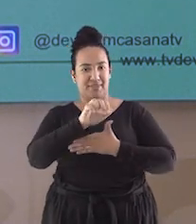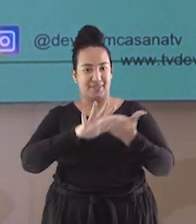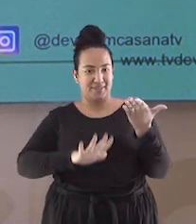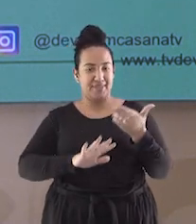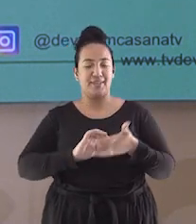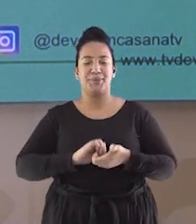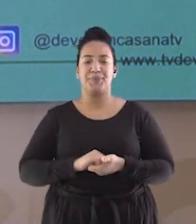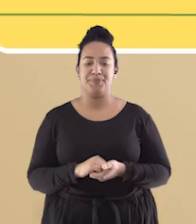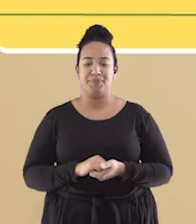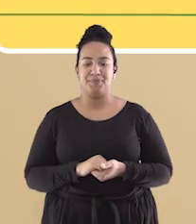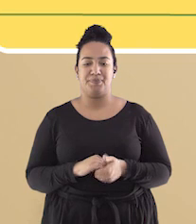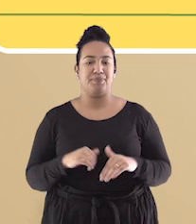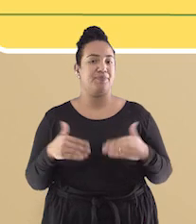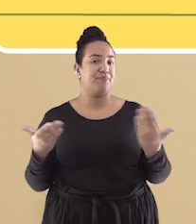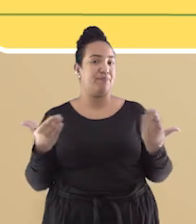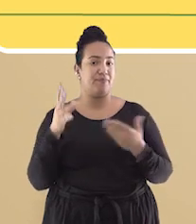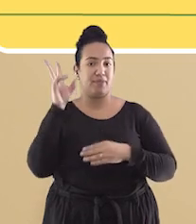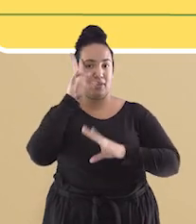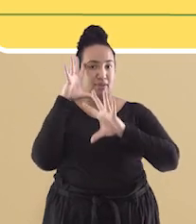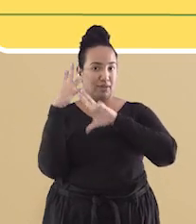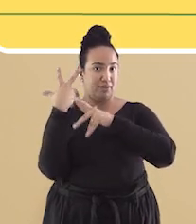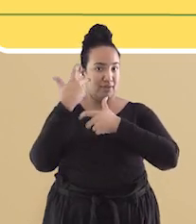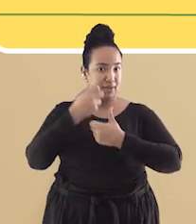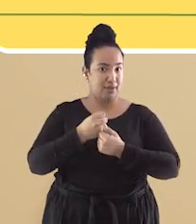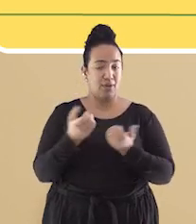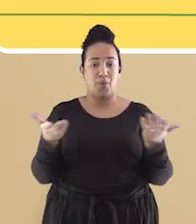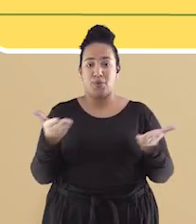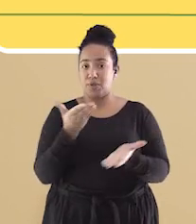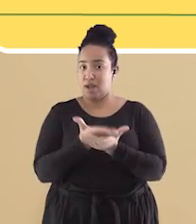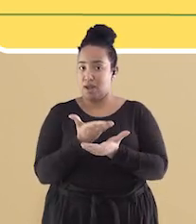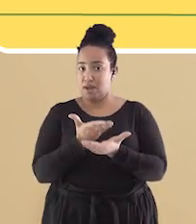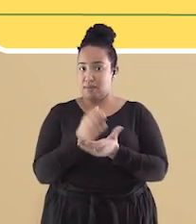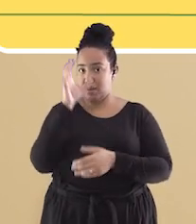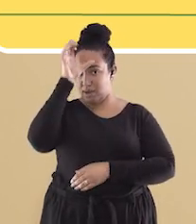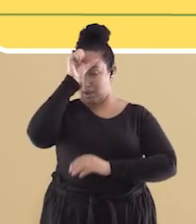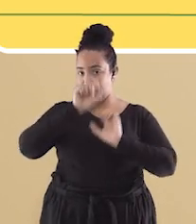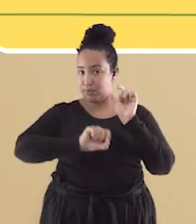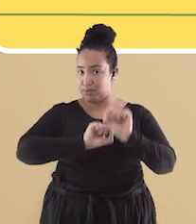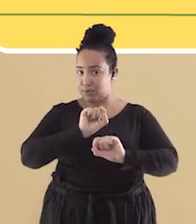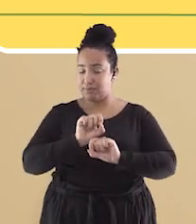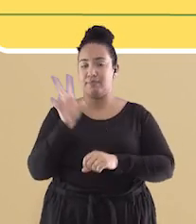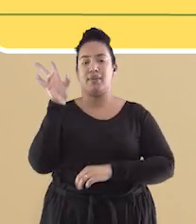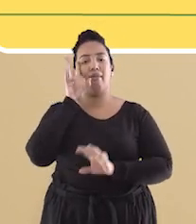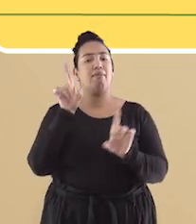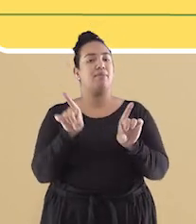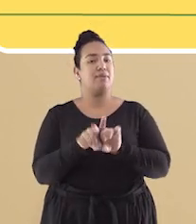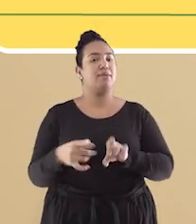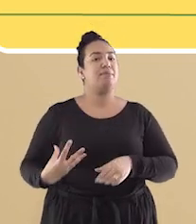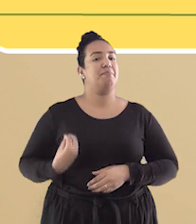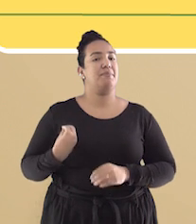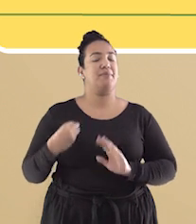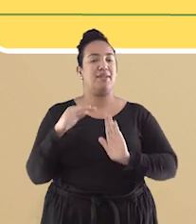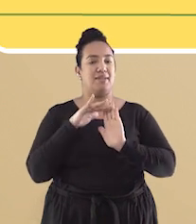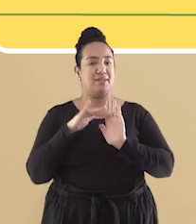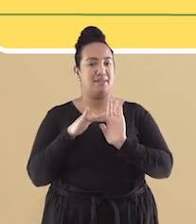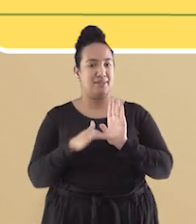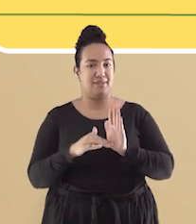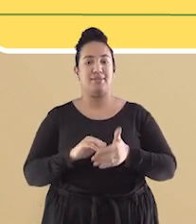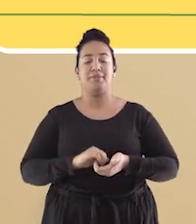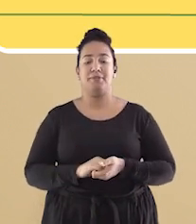inclusive, muitas regras de proteção da restinga, justamente para a preservação da vida animal e vegetal